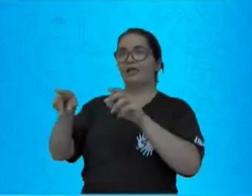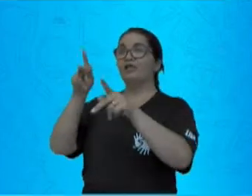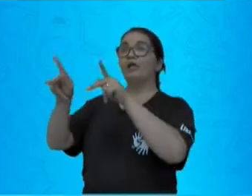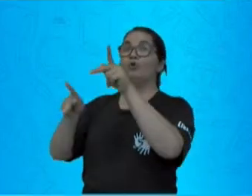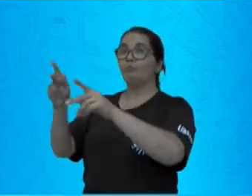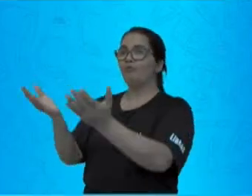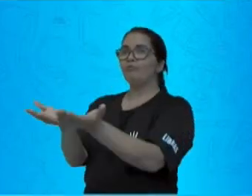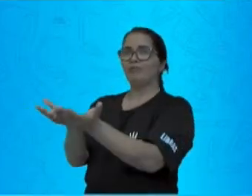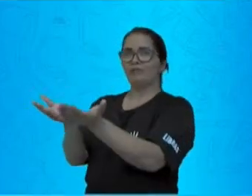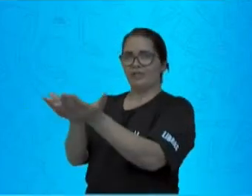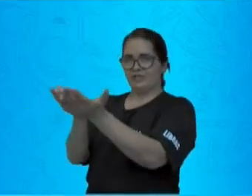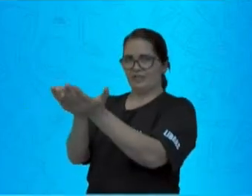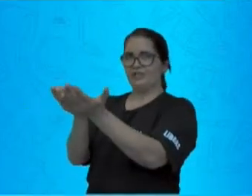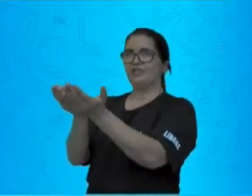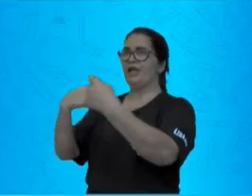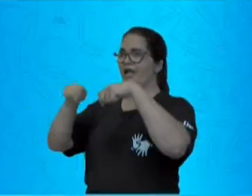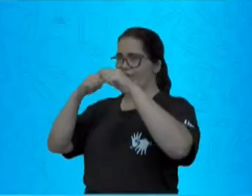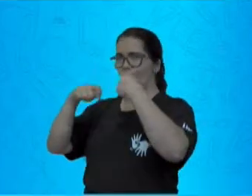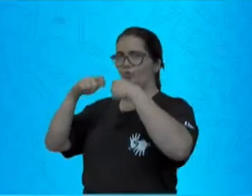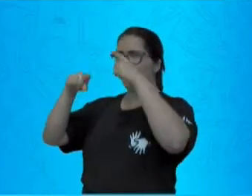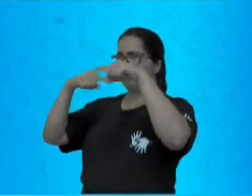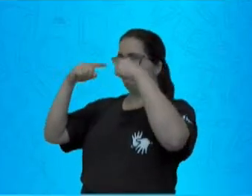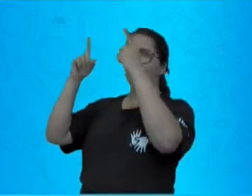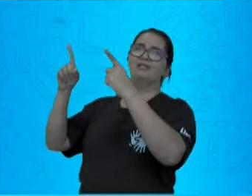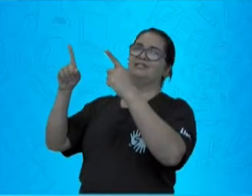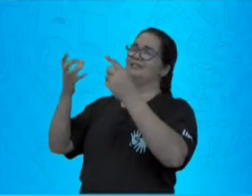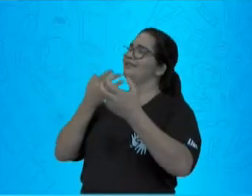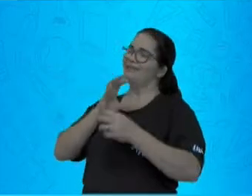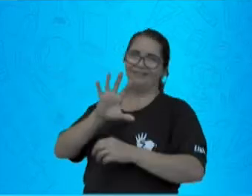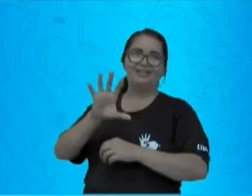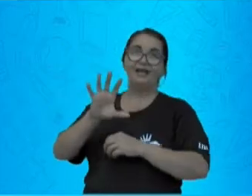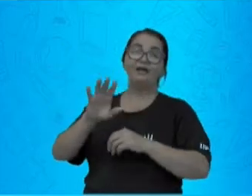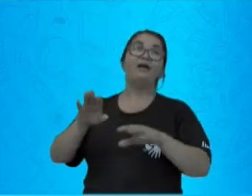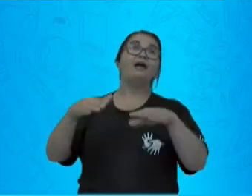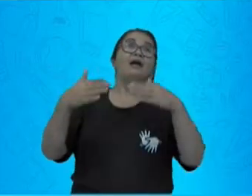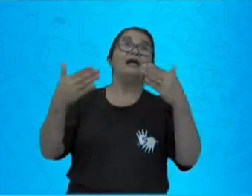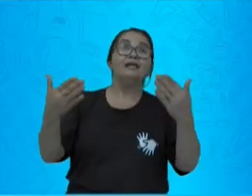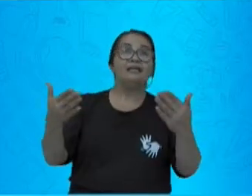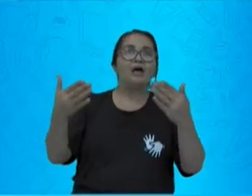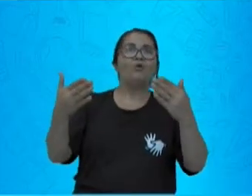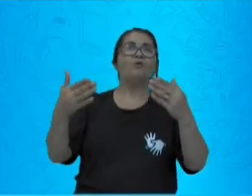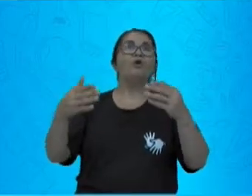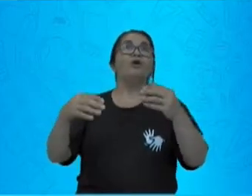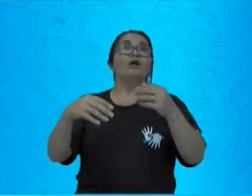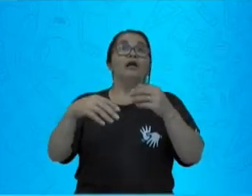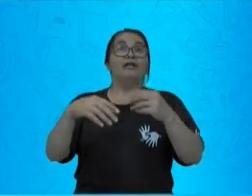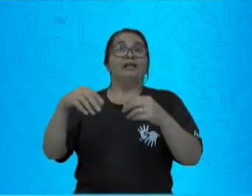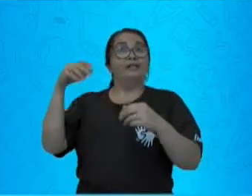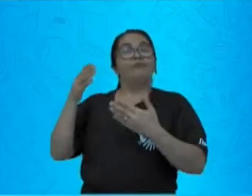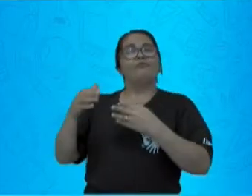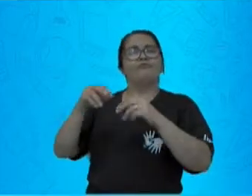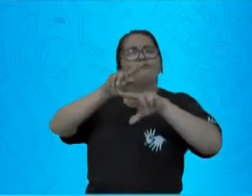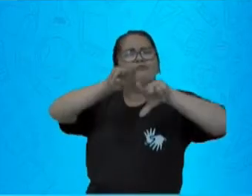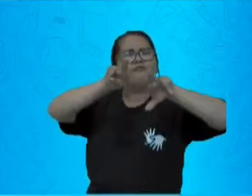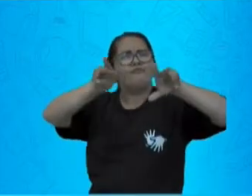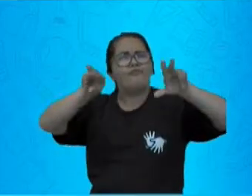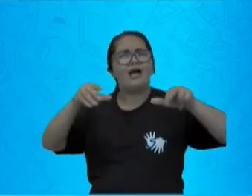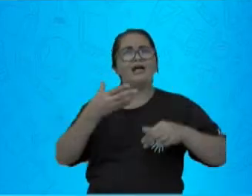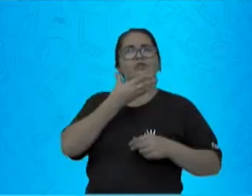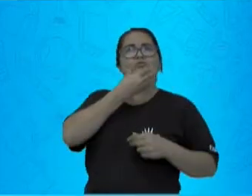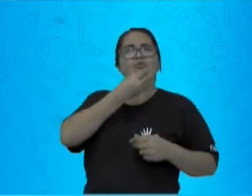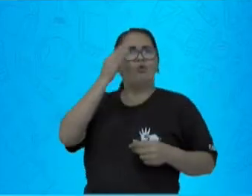Calvino, Zwinglio, Simons e também na Inglaterra nós temos o